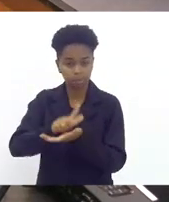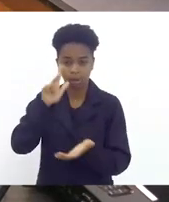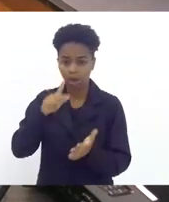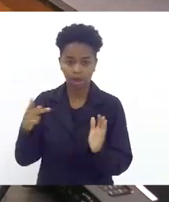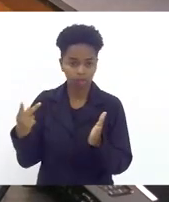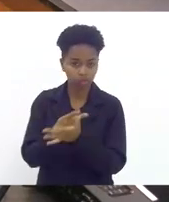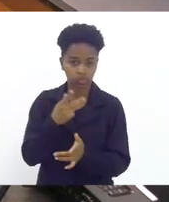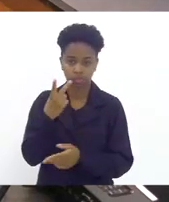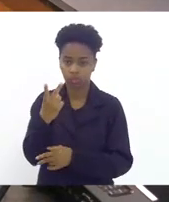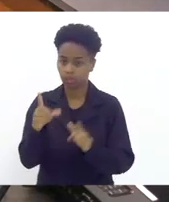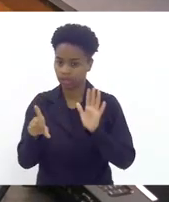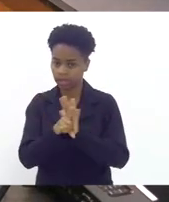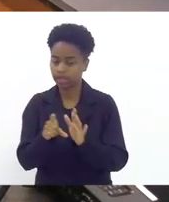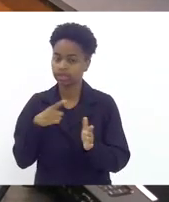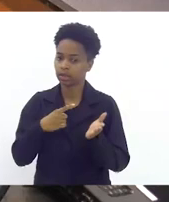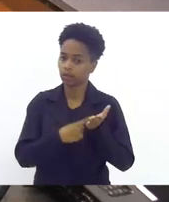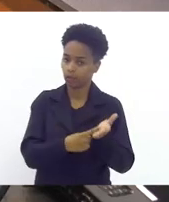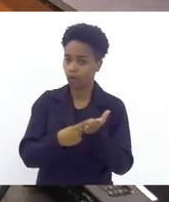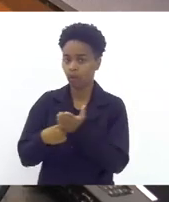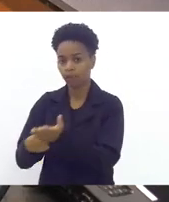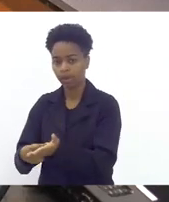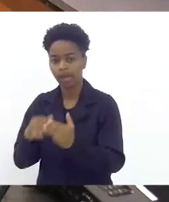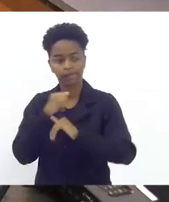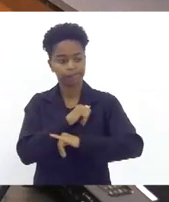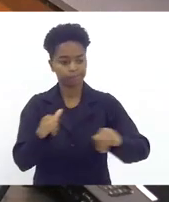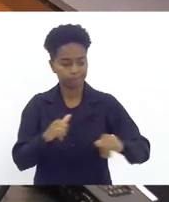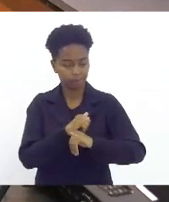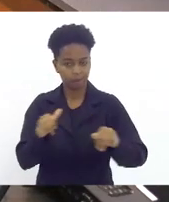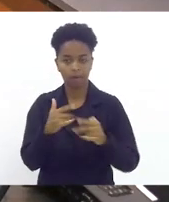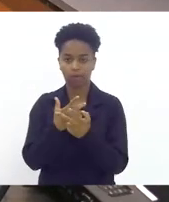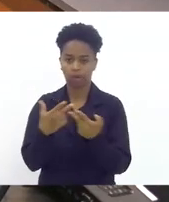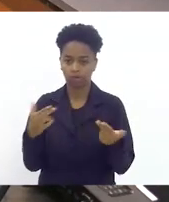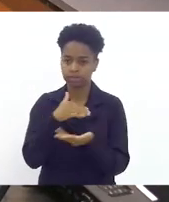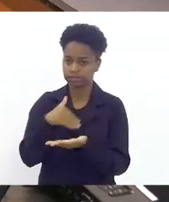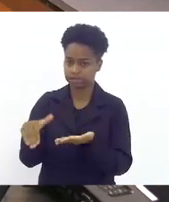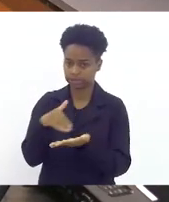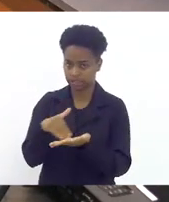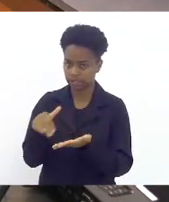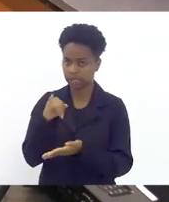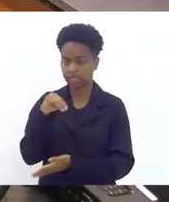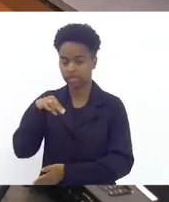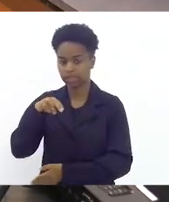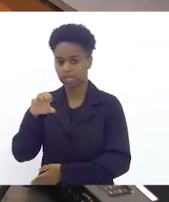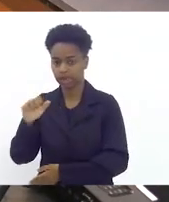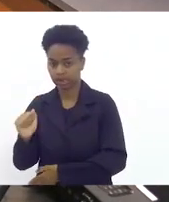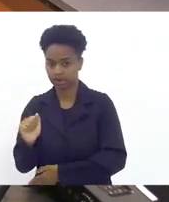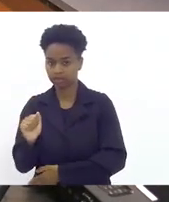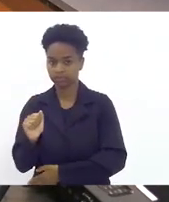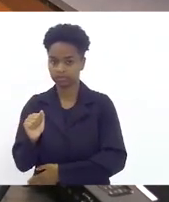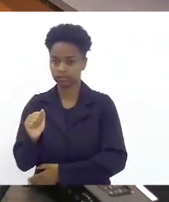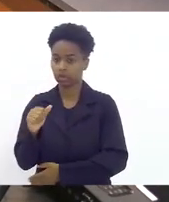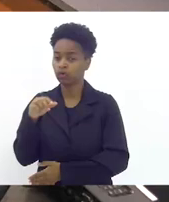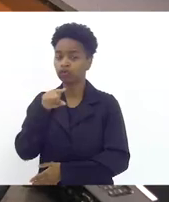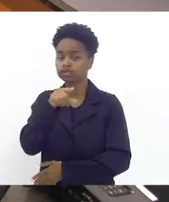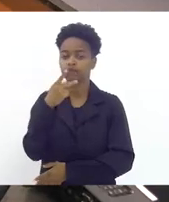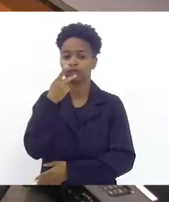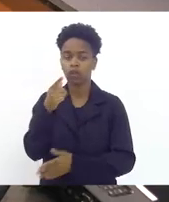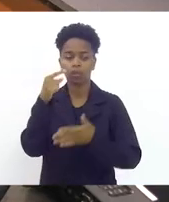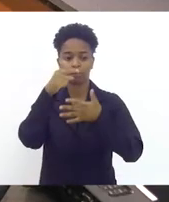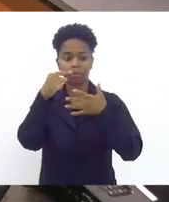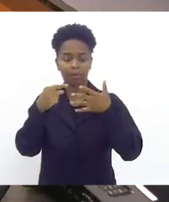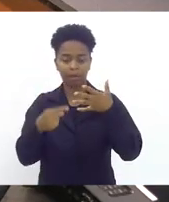compromissos assumidos notícias dadas aqui pela secretaria pelo Inea de tudo que você falou